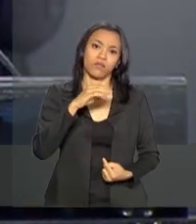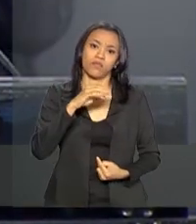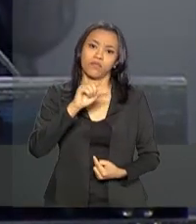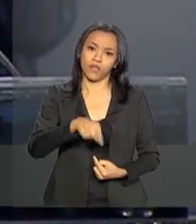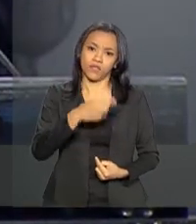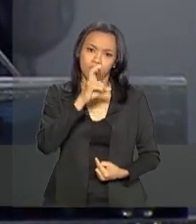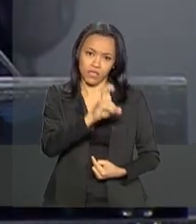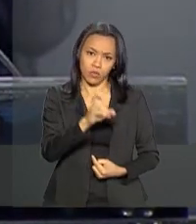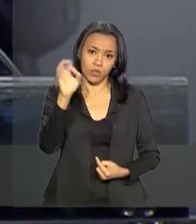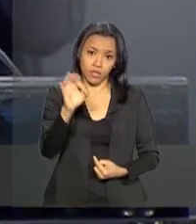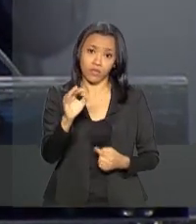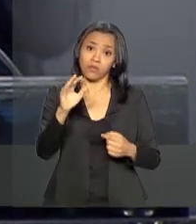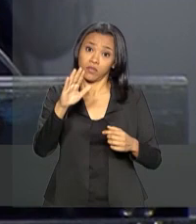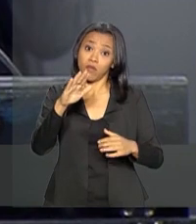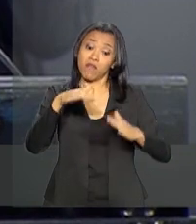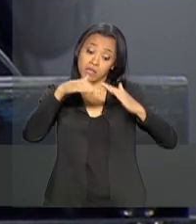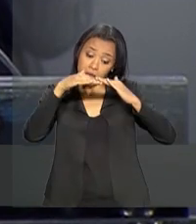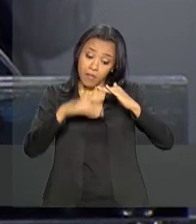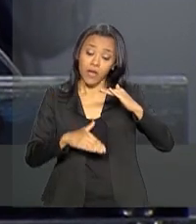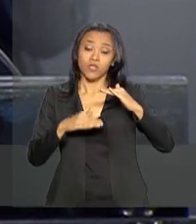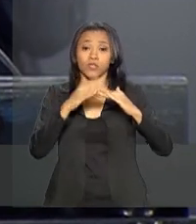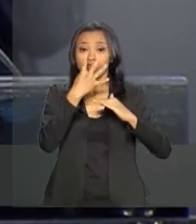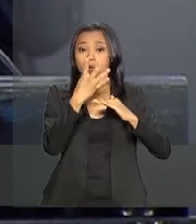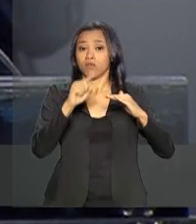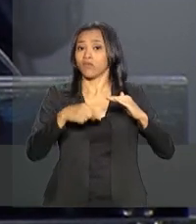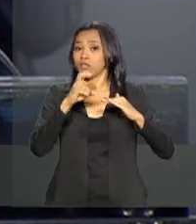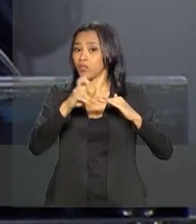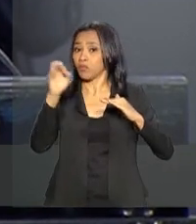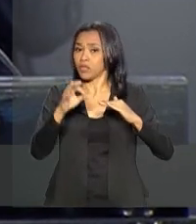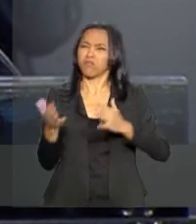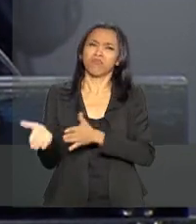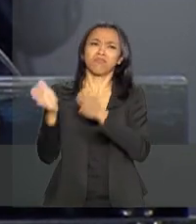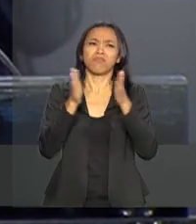de 4,5%. Insuportável também os juros de